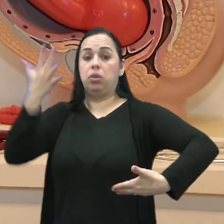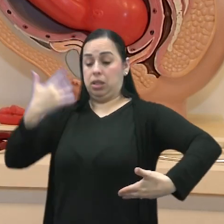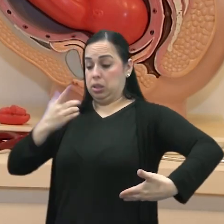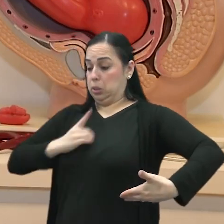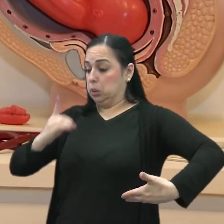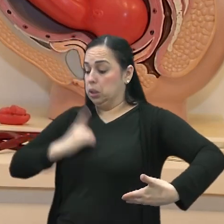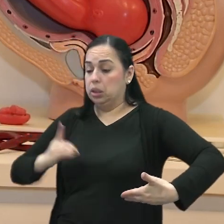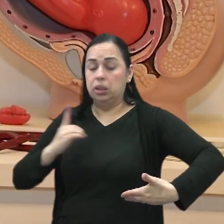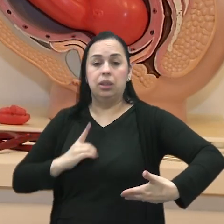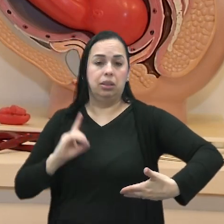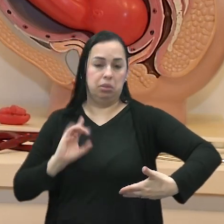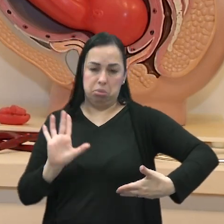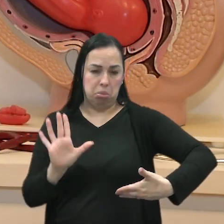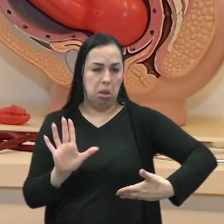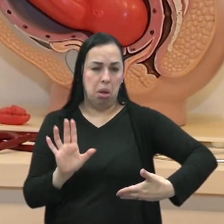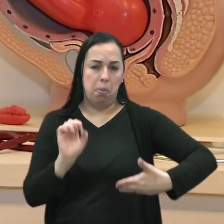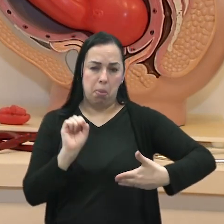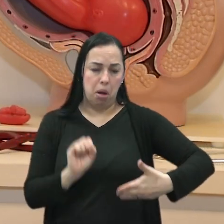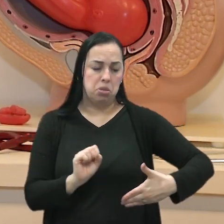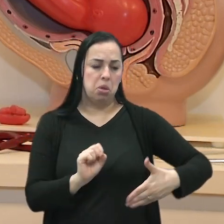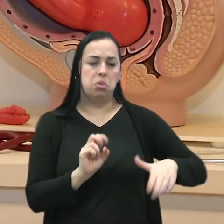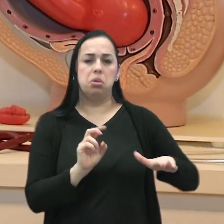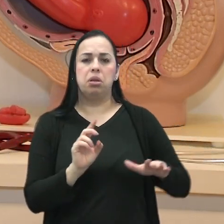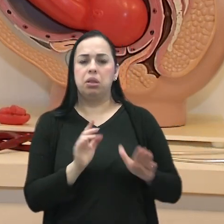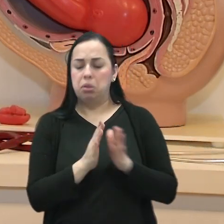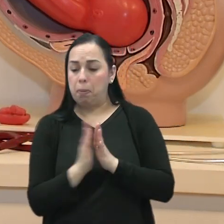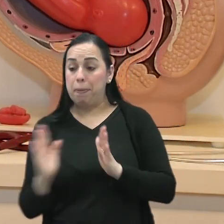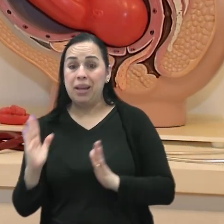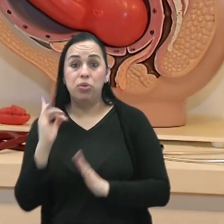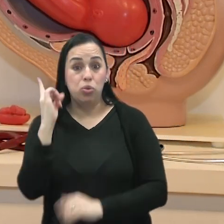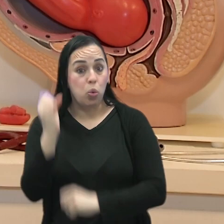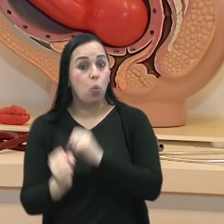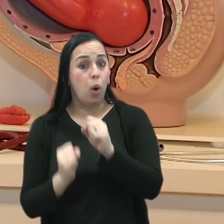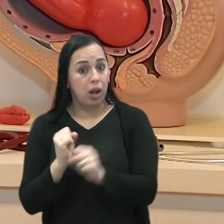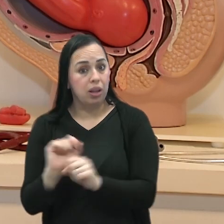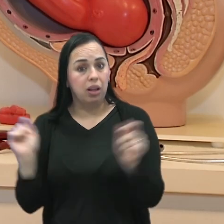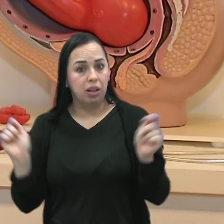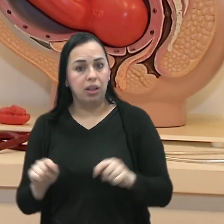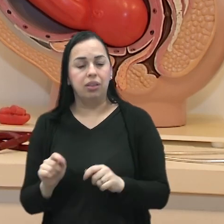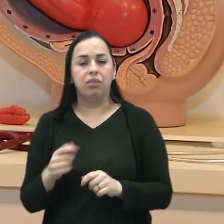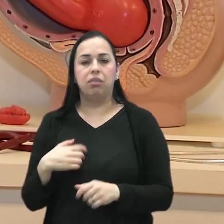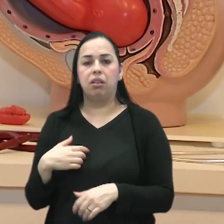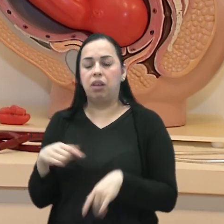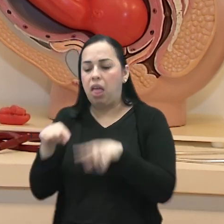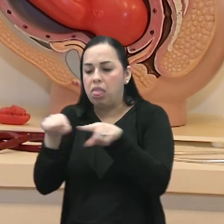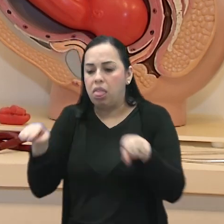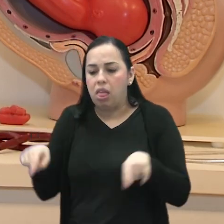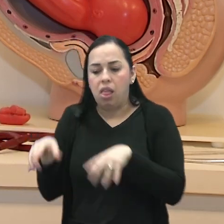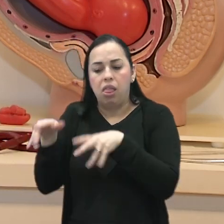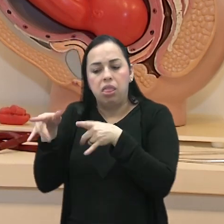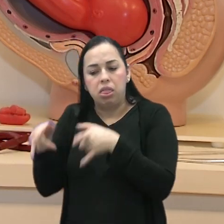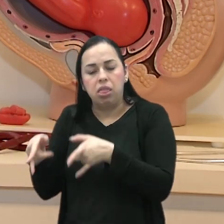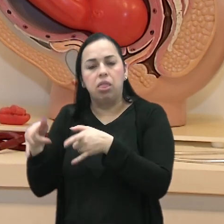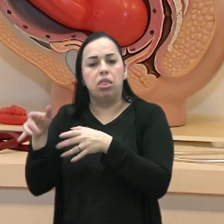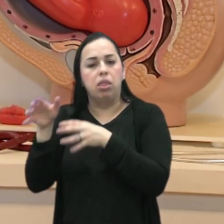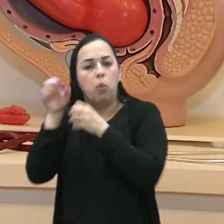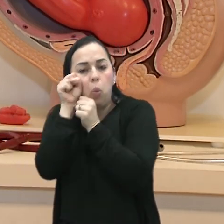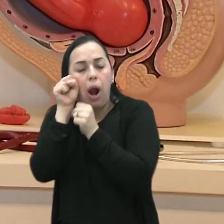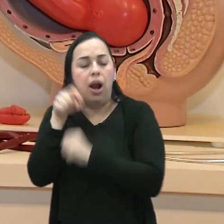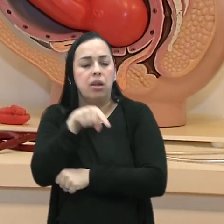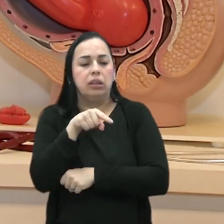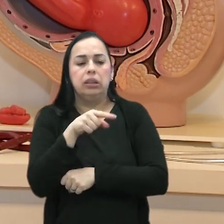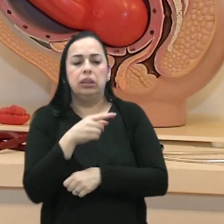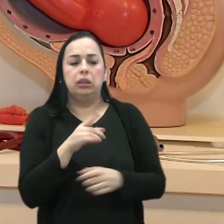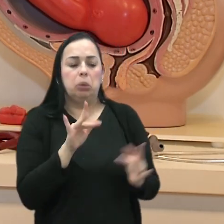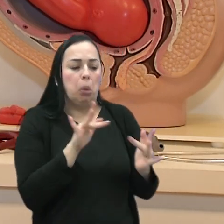depressão, né, que pode surgir aí uma semana após o parto, até um ano. E é aquela paciente que só quer ficar trancada no quarto, tem dificuldade